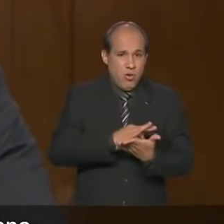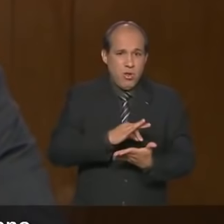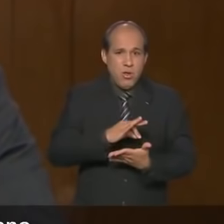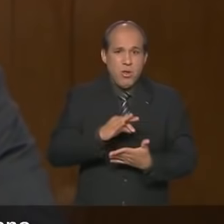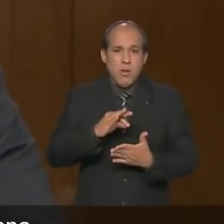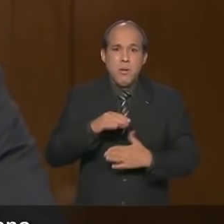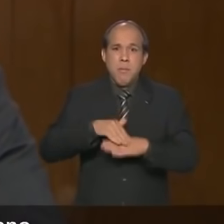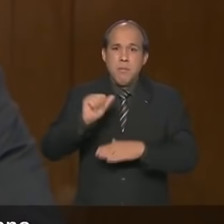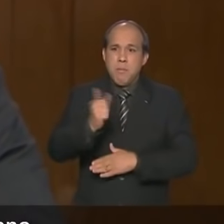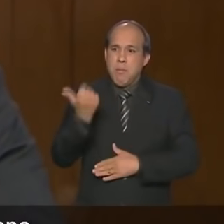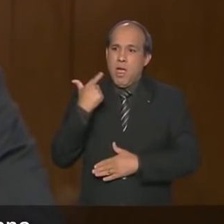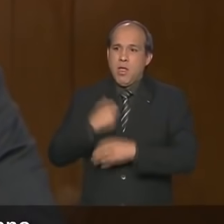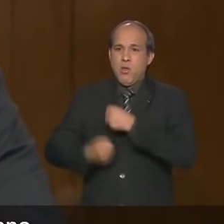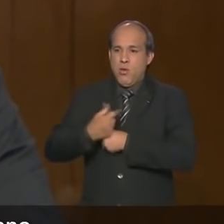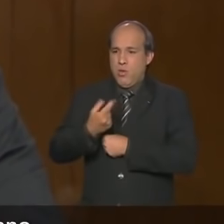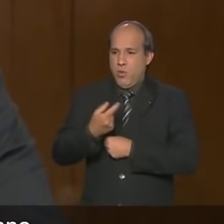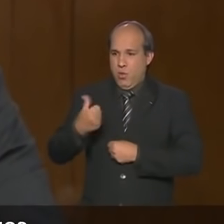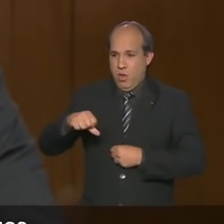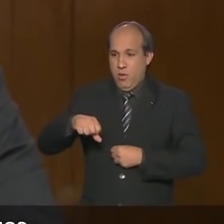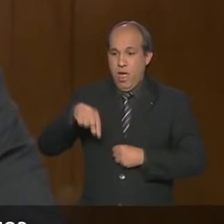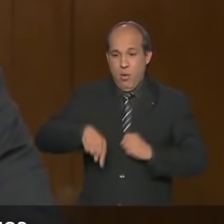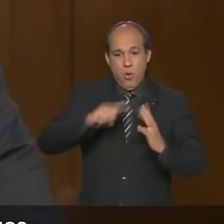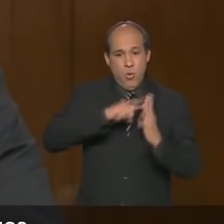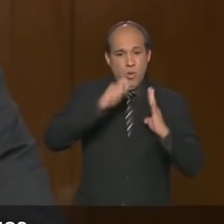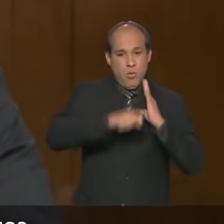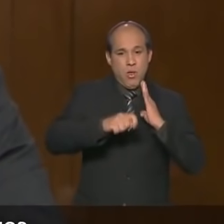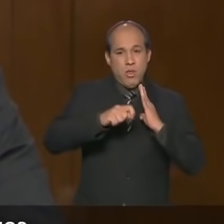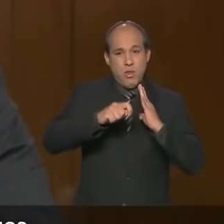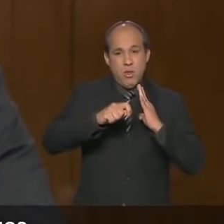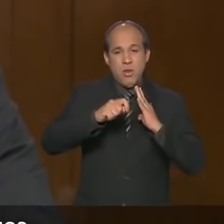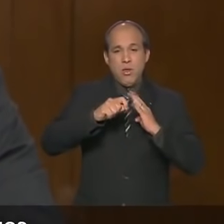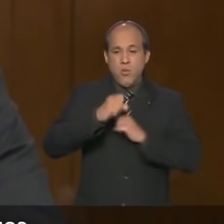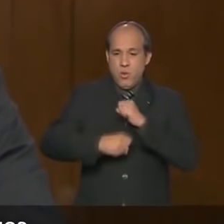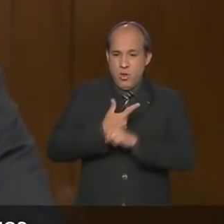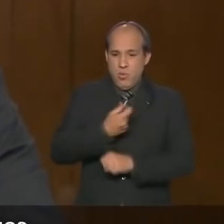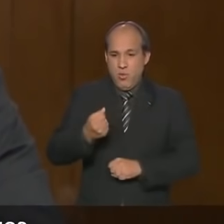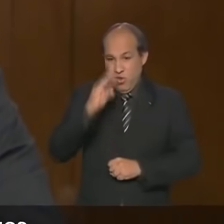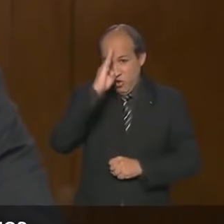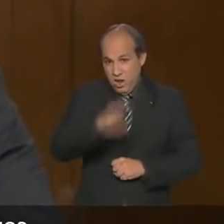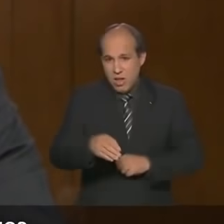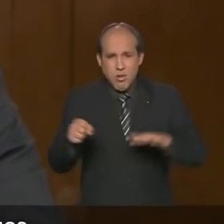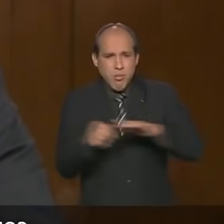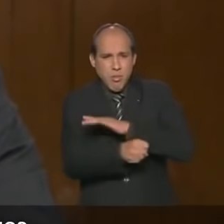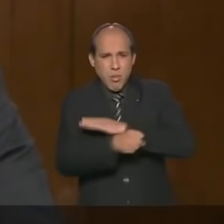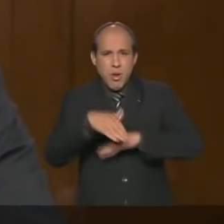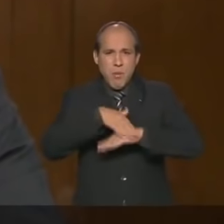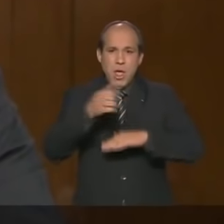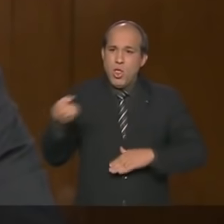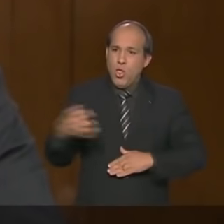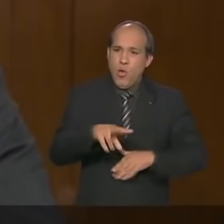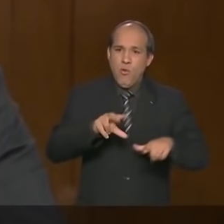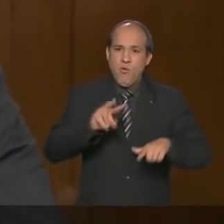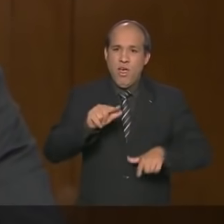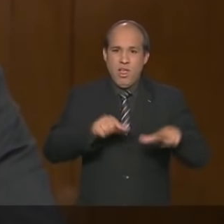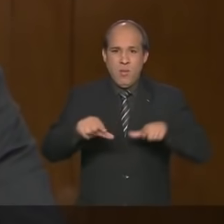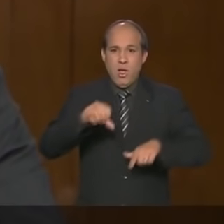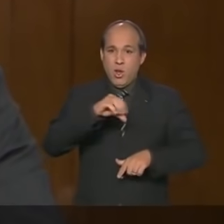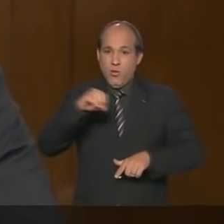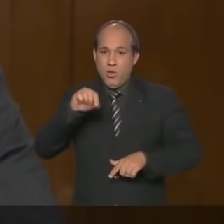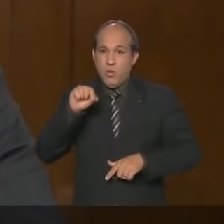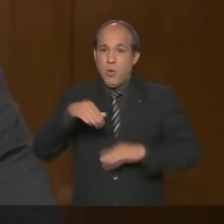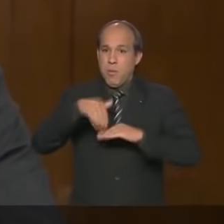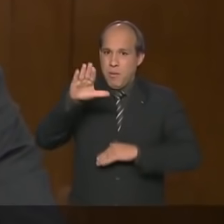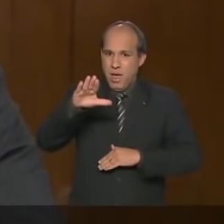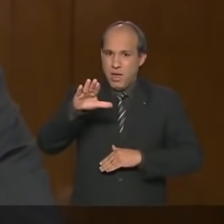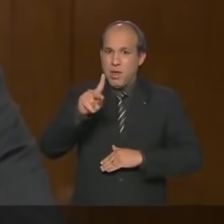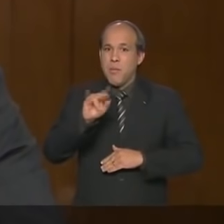somente nos primeiros quatro meses deste ano o Brasil crio mais de 900 mil novas empresas e o PIB